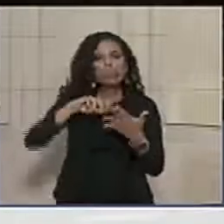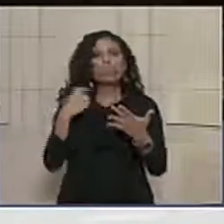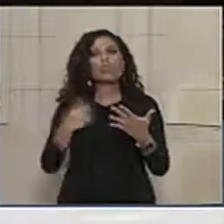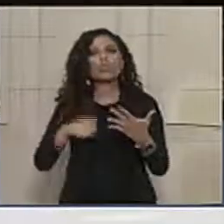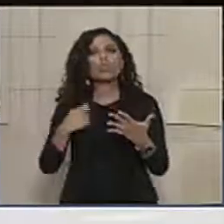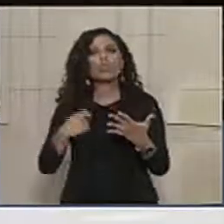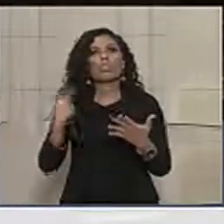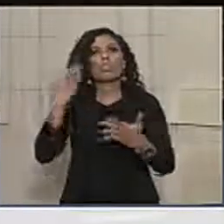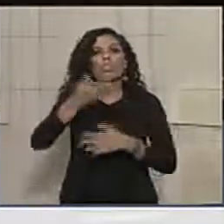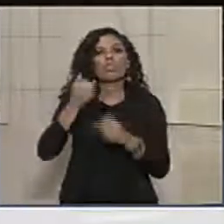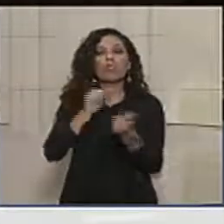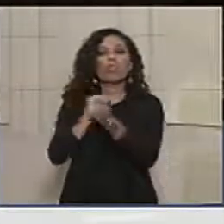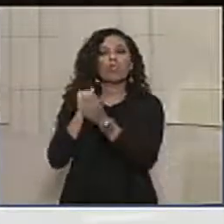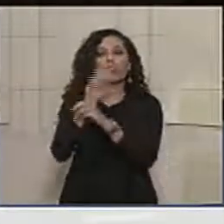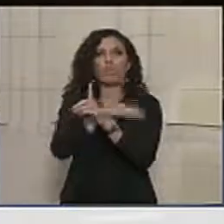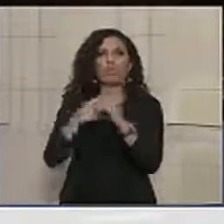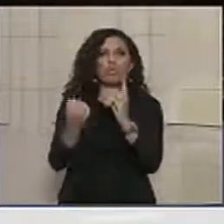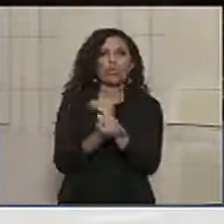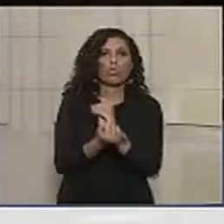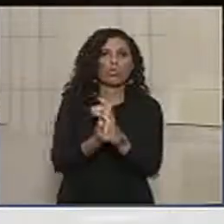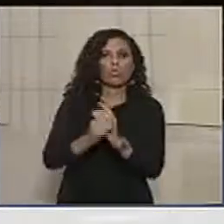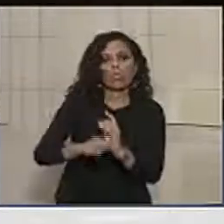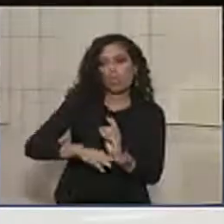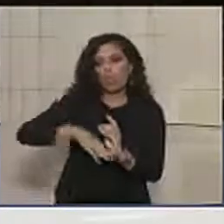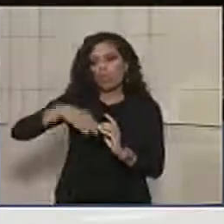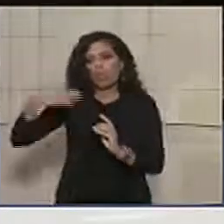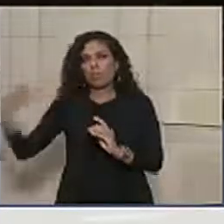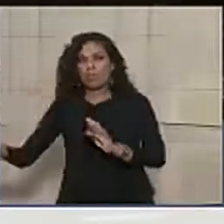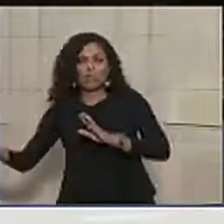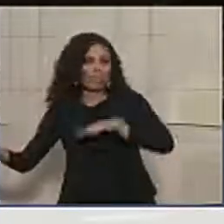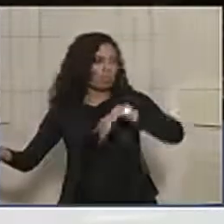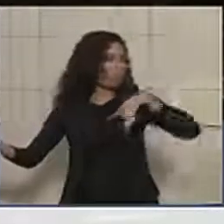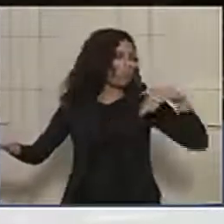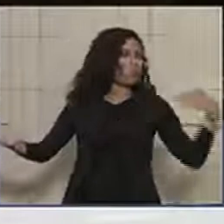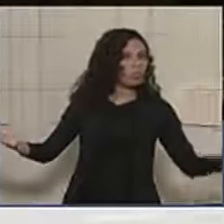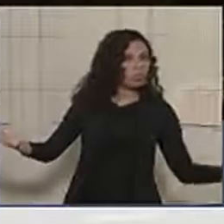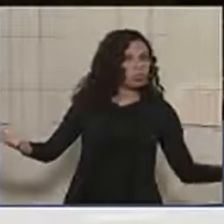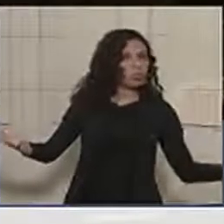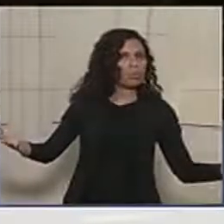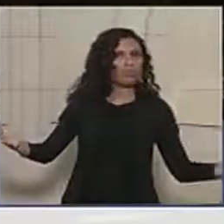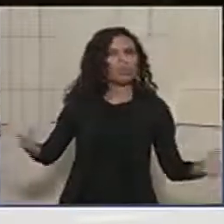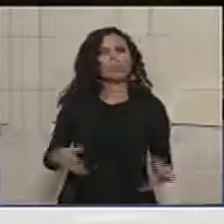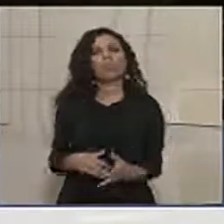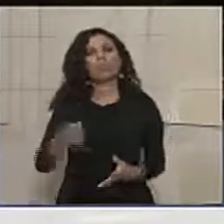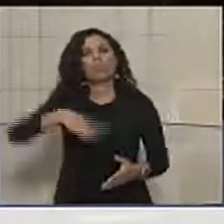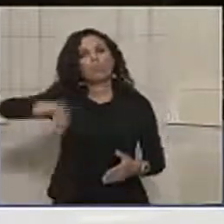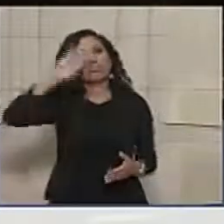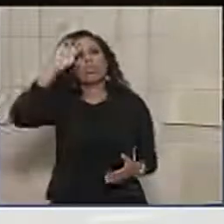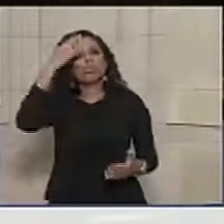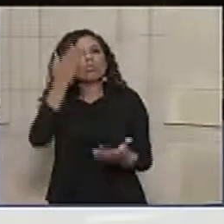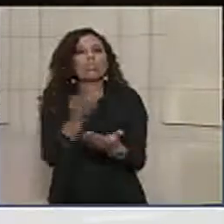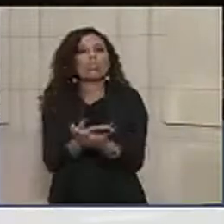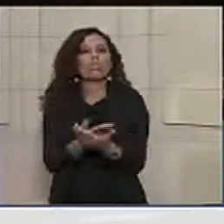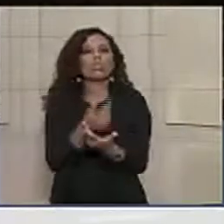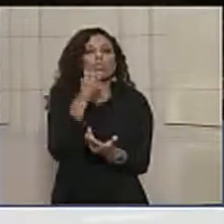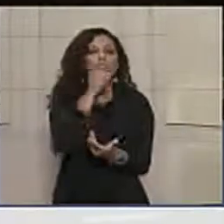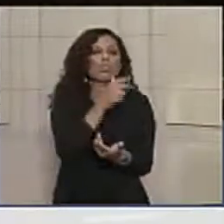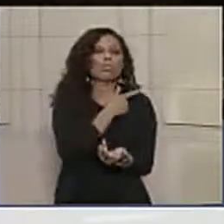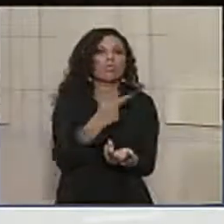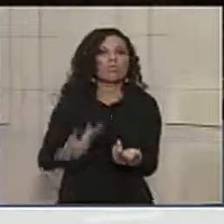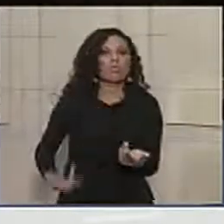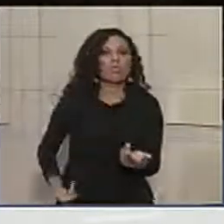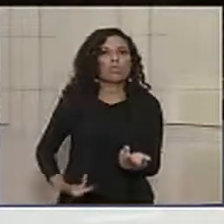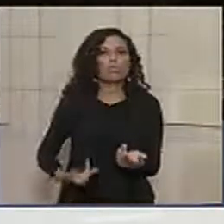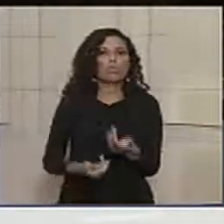como sociedade para além da direita e da esquerda. Nós acreditamos, senhora Presidente,